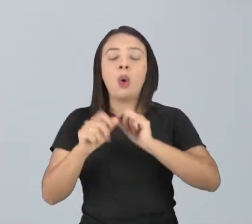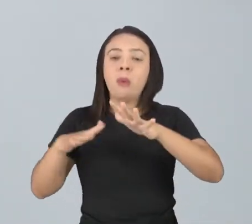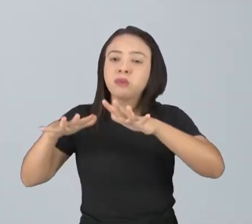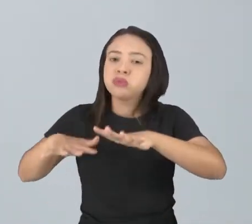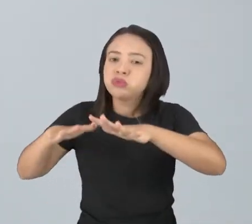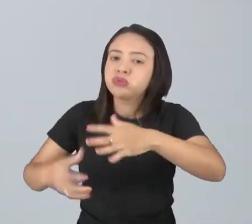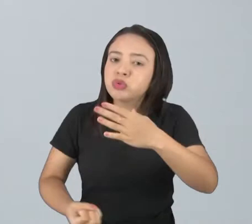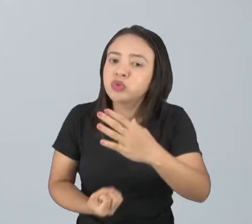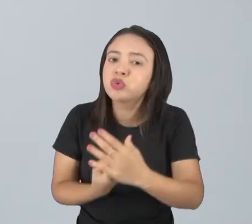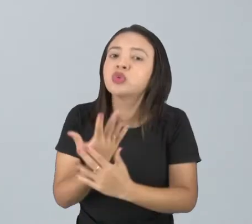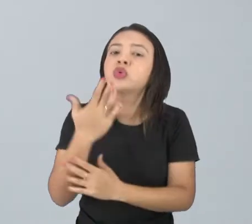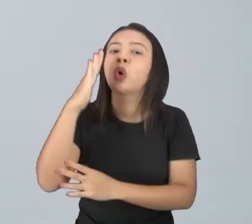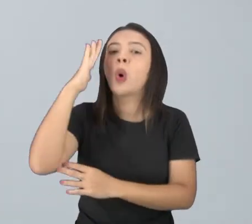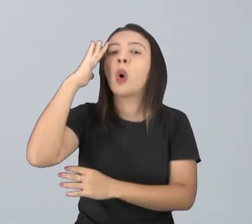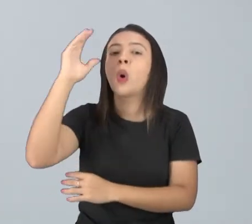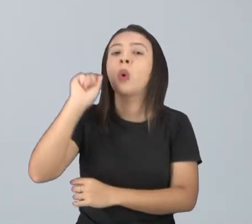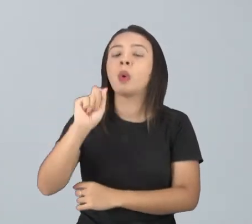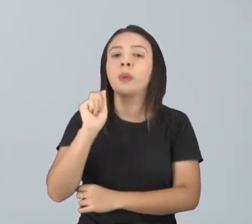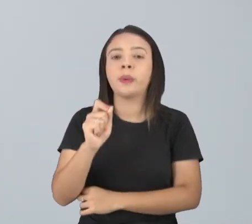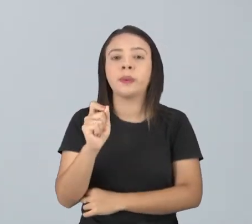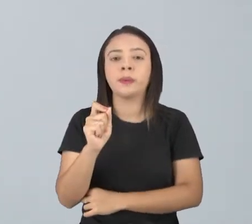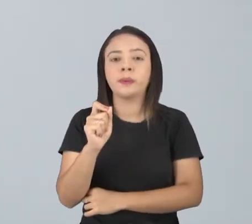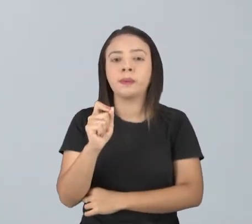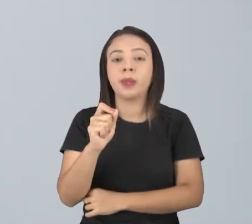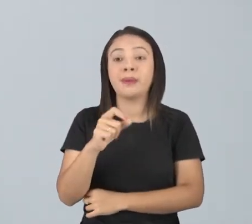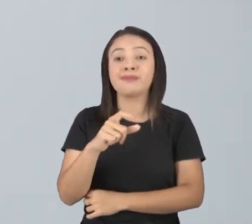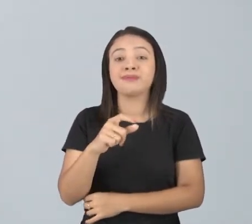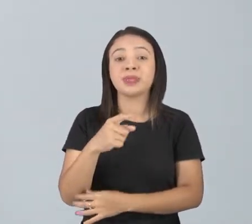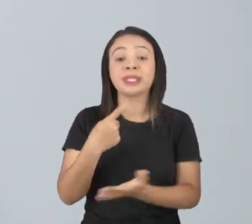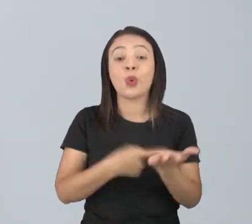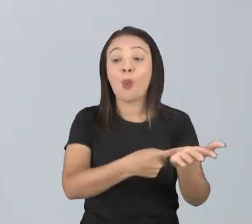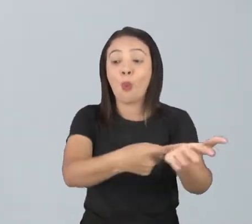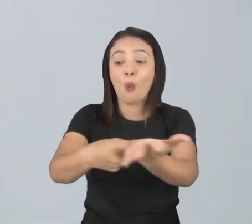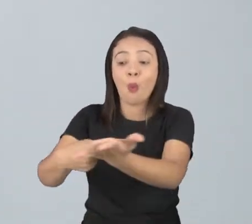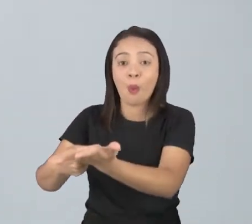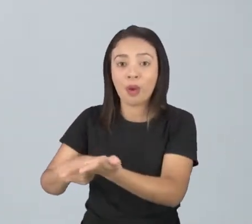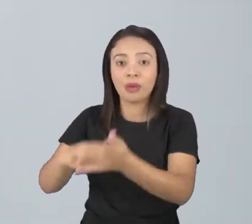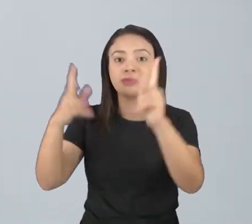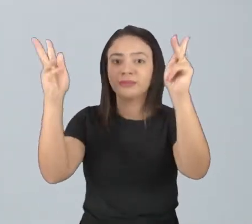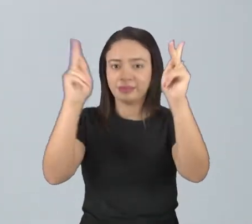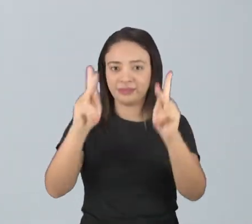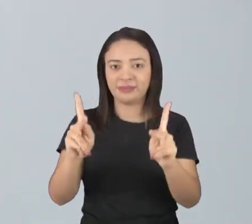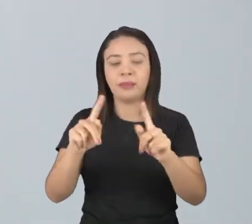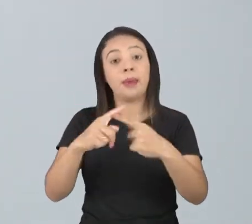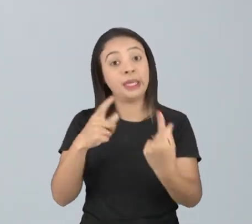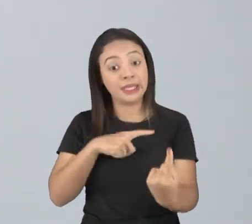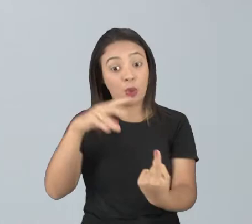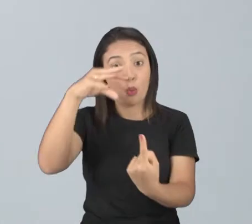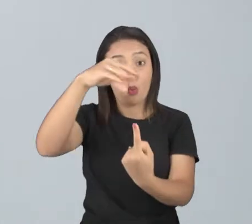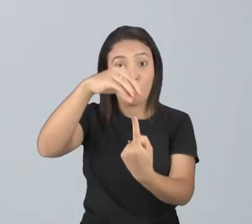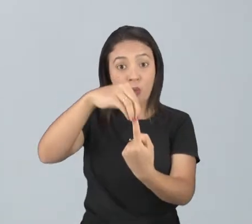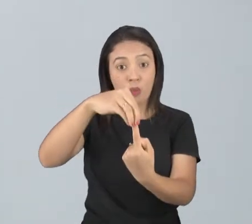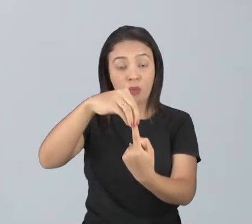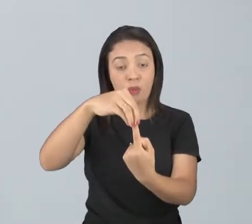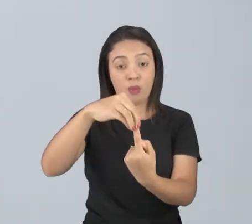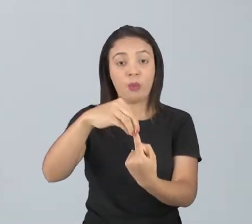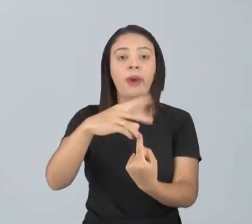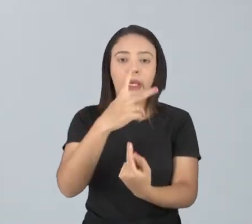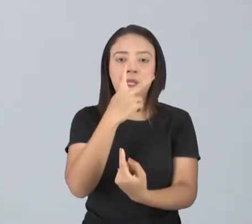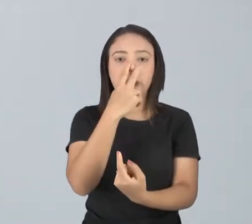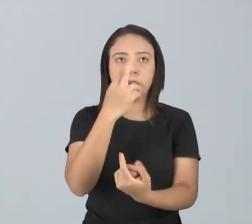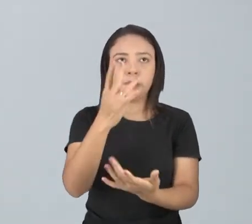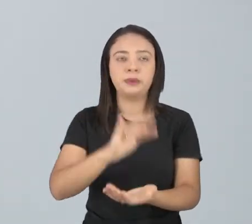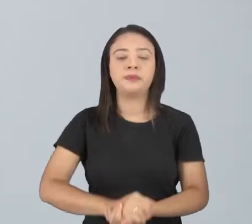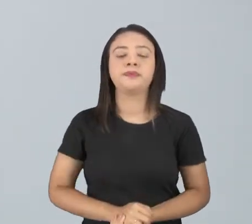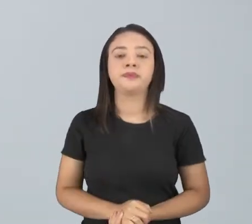que surge principalmente para tentar selar essa paz. Claro que com objetivos em comum, certo? E o que